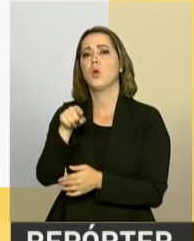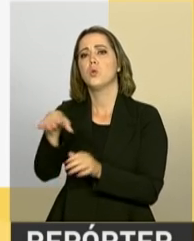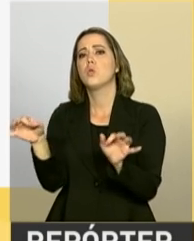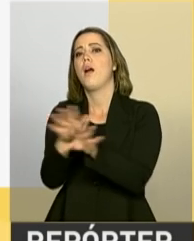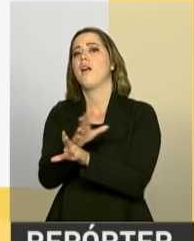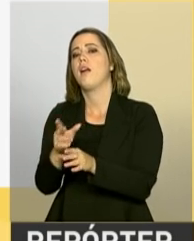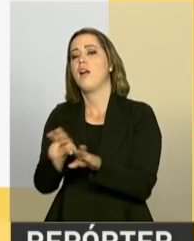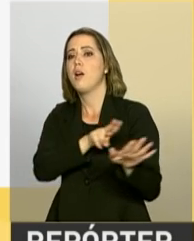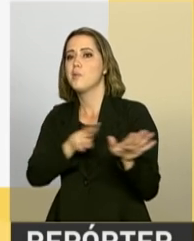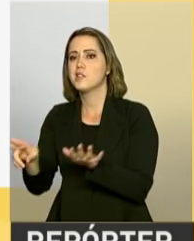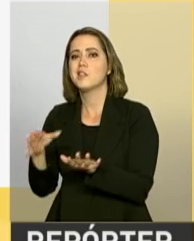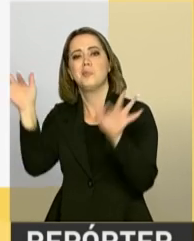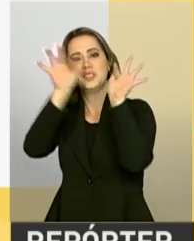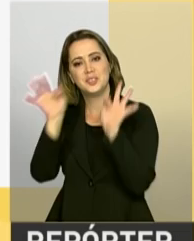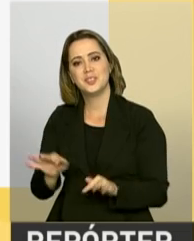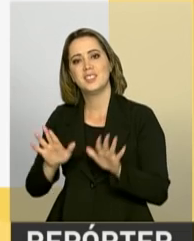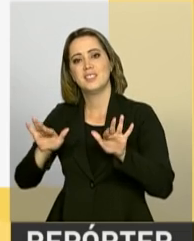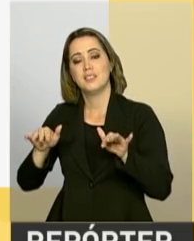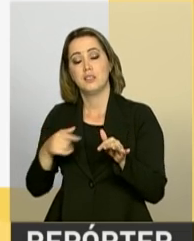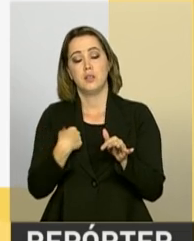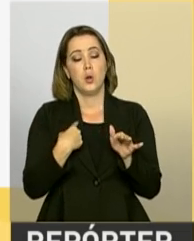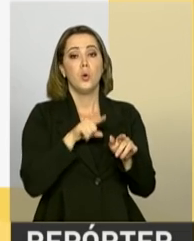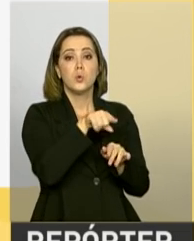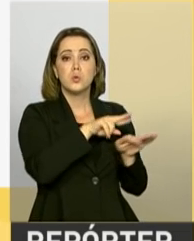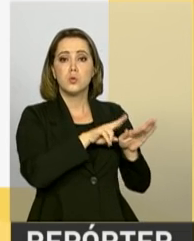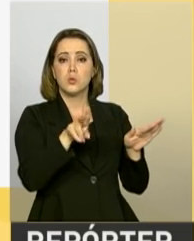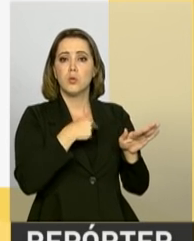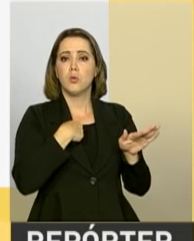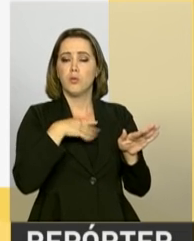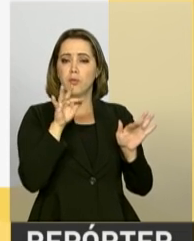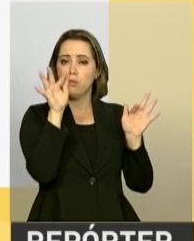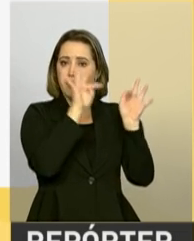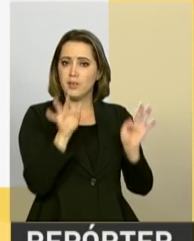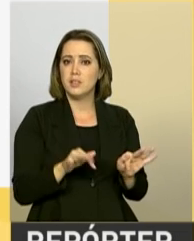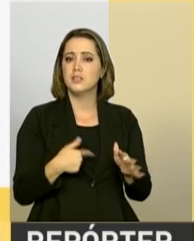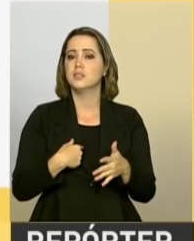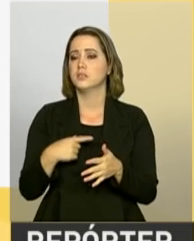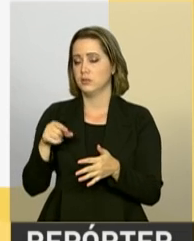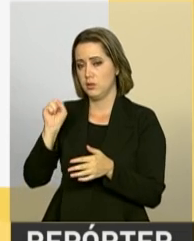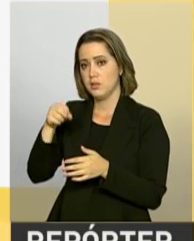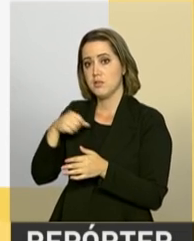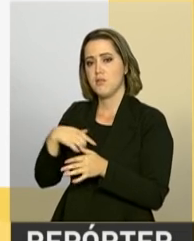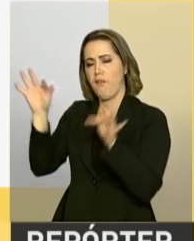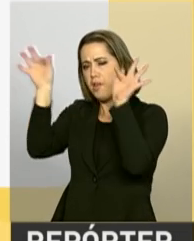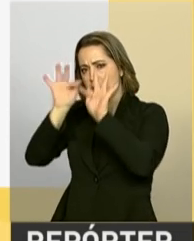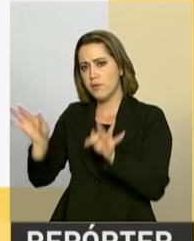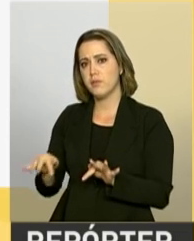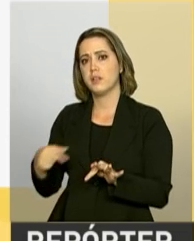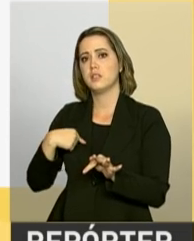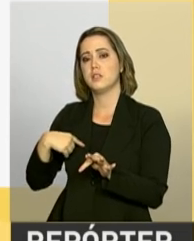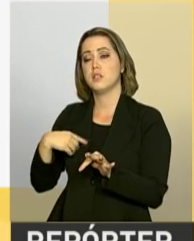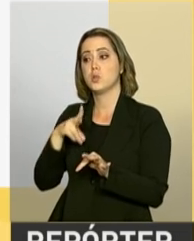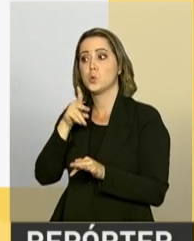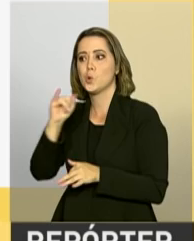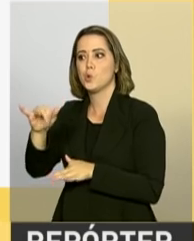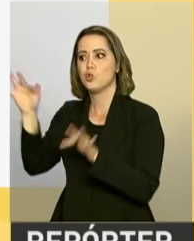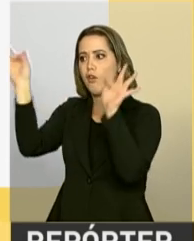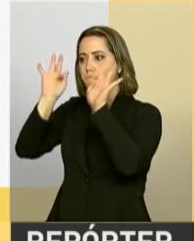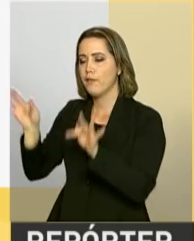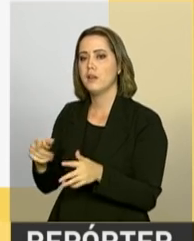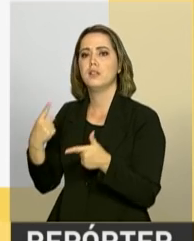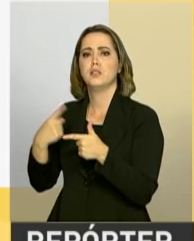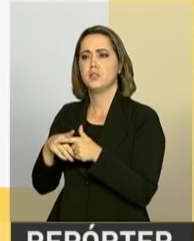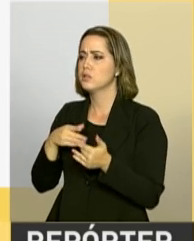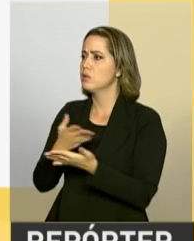então bastante satisfeito com essa viagem. Fechou com chave de ouro. Satisfeitíssimo. Foi um dia muito feliz. Vocês sabem que